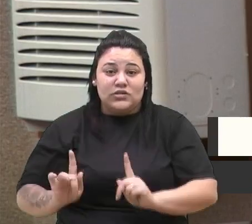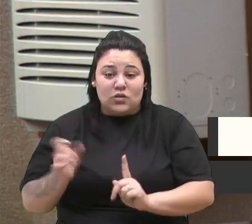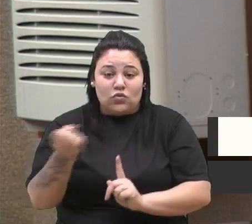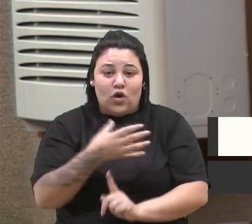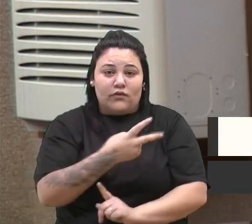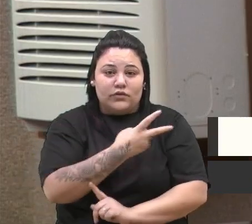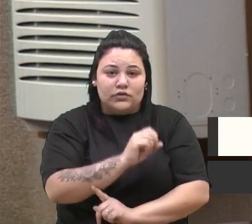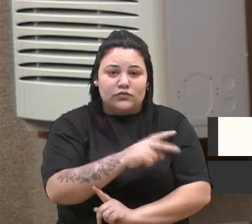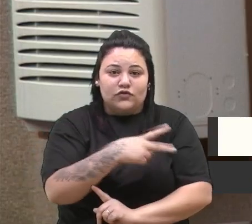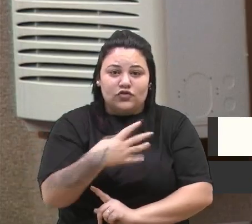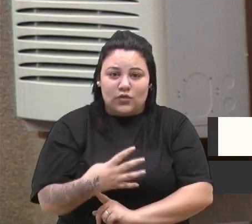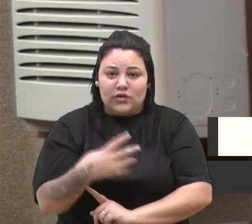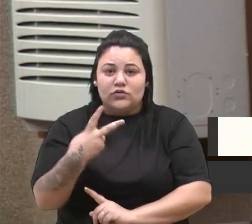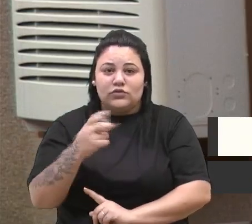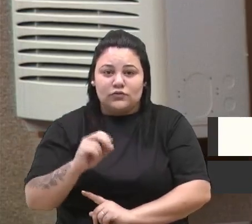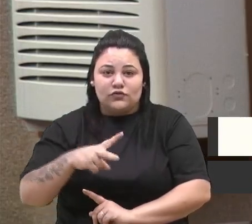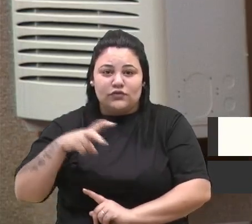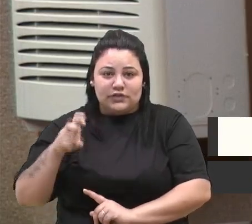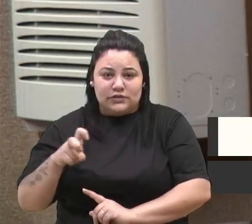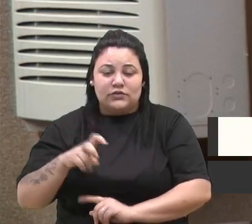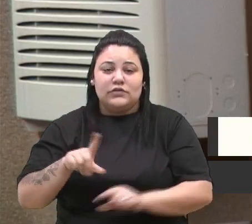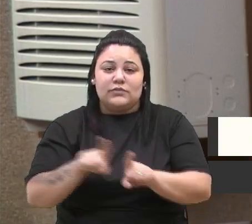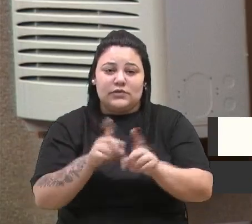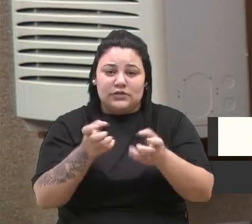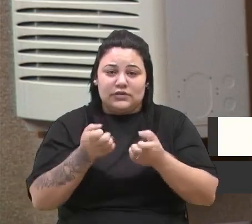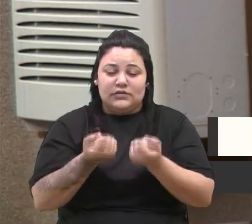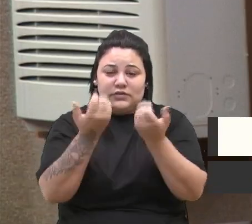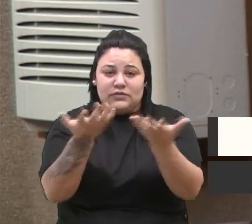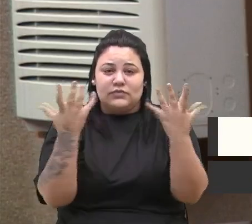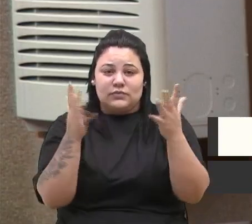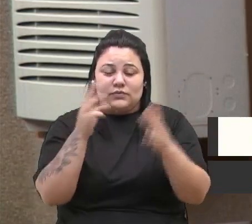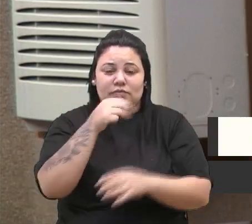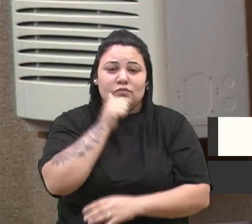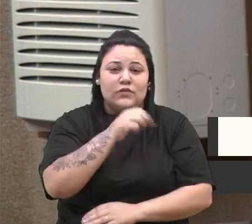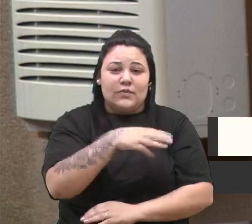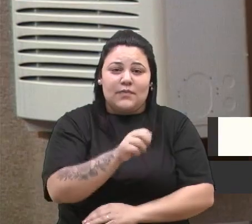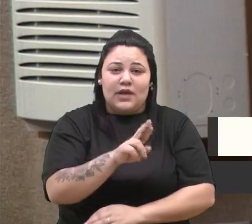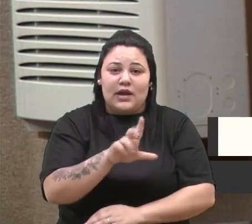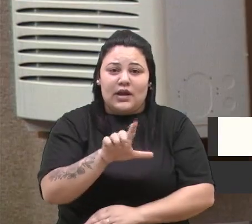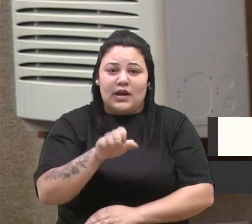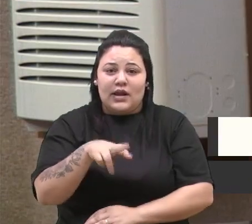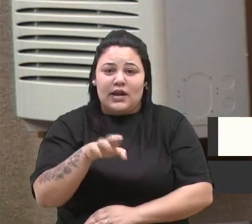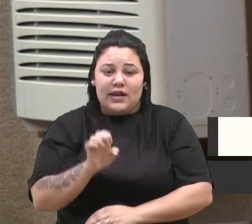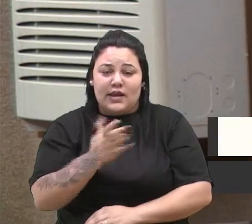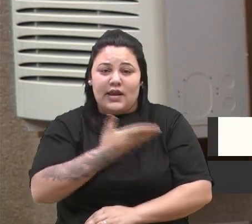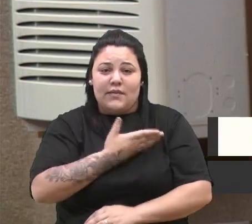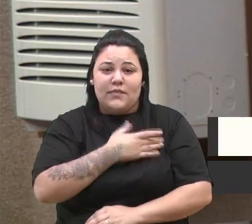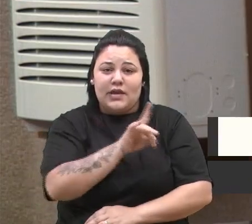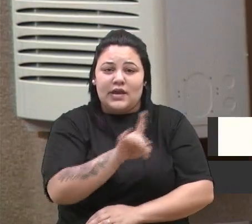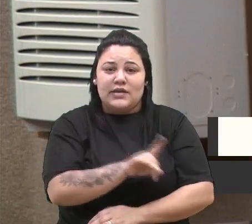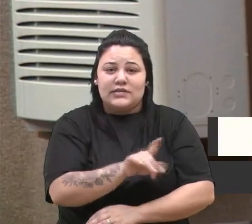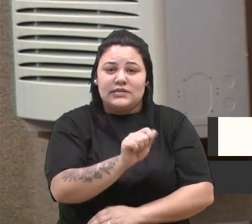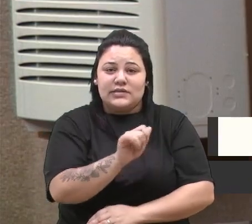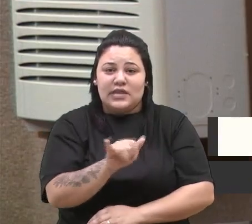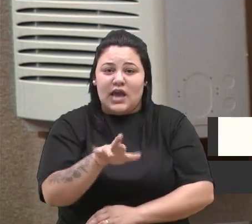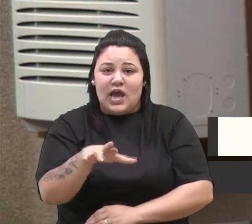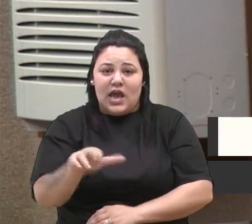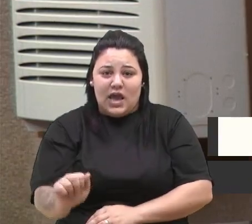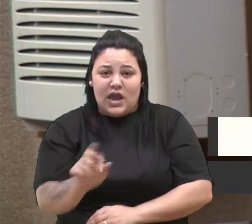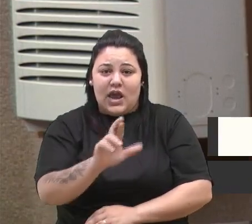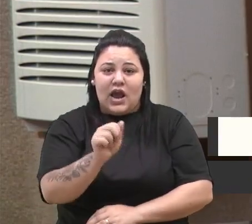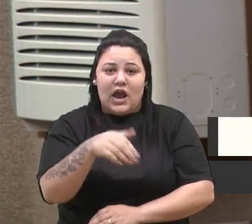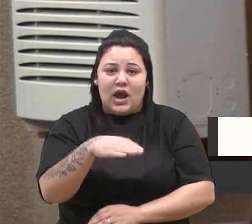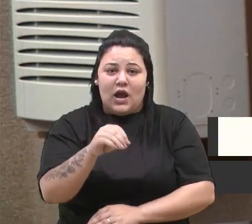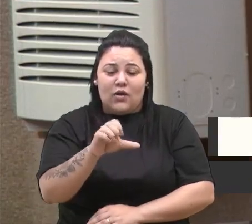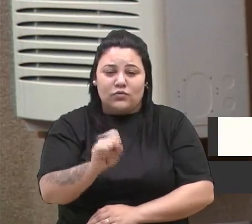2024-2025. Quero dar os parabéns às reeleitas Marlene Capra Panassolo e à querida amiga Zaira Ramos. Então, sucesso